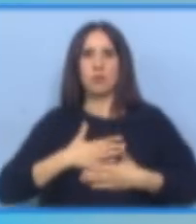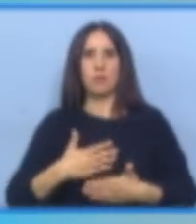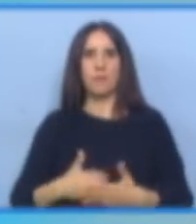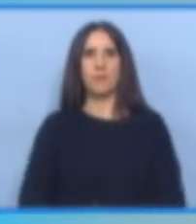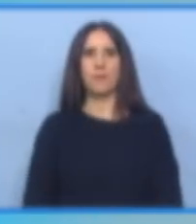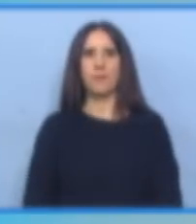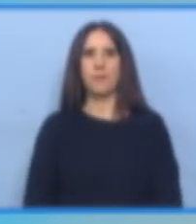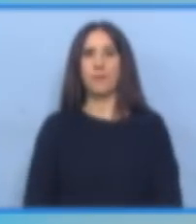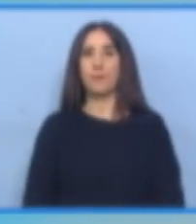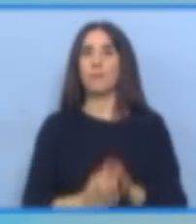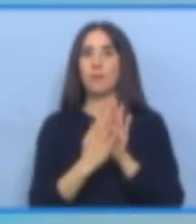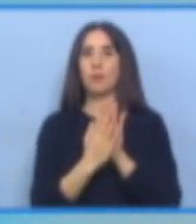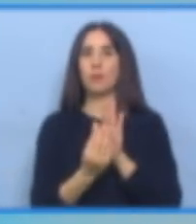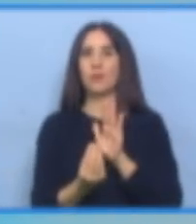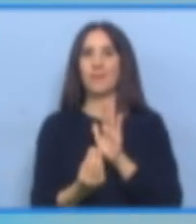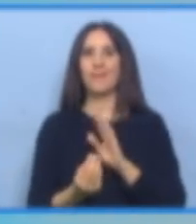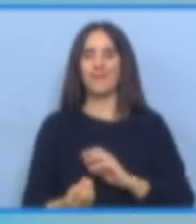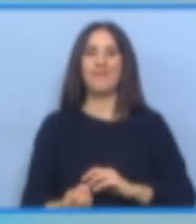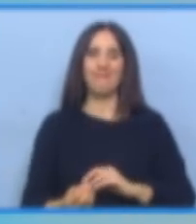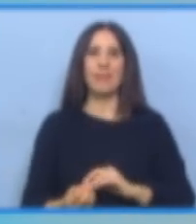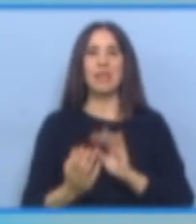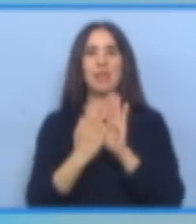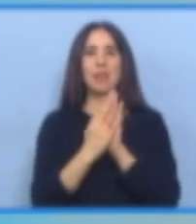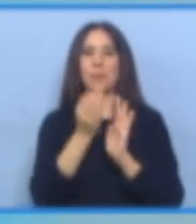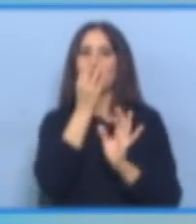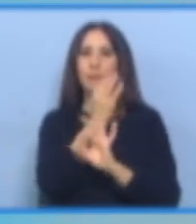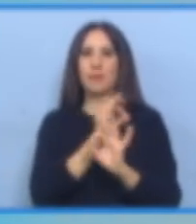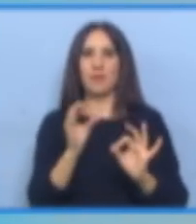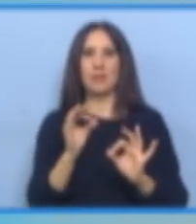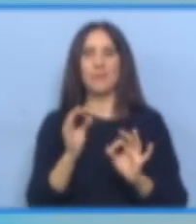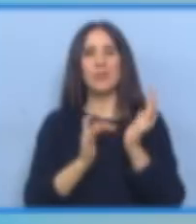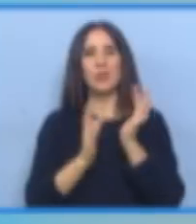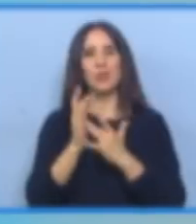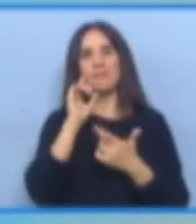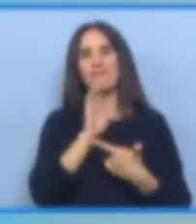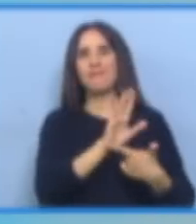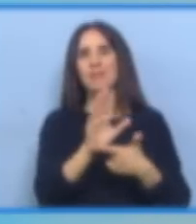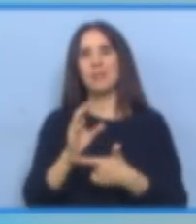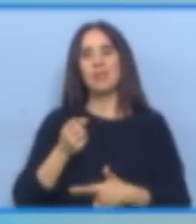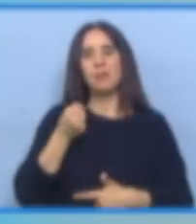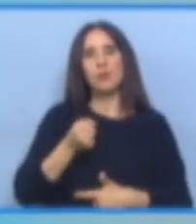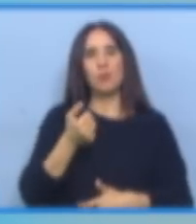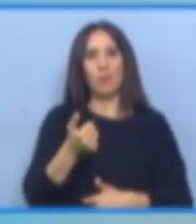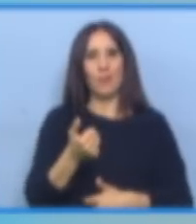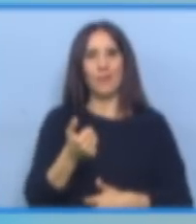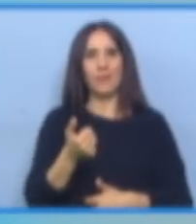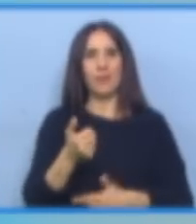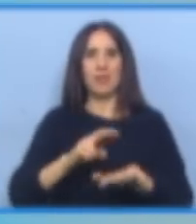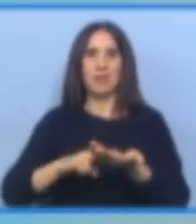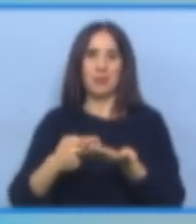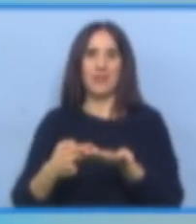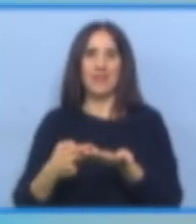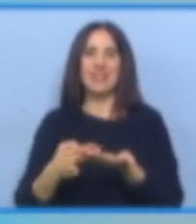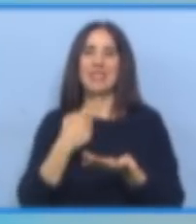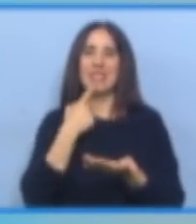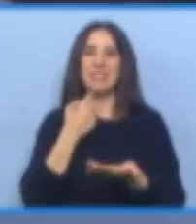É um modelo. É um modelo perfeito. E Jesus apresenta-se como o bom pastor. Outra tradução seria também